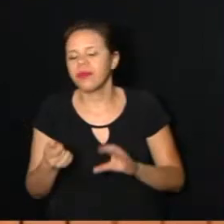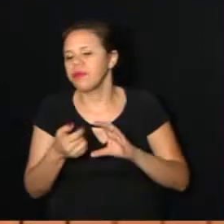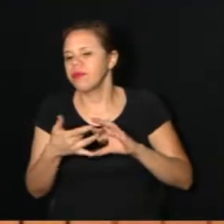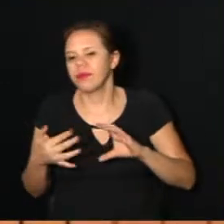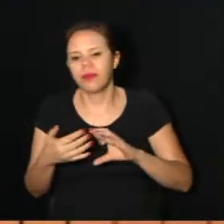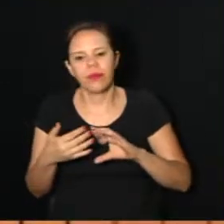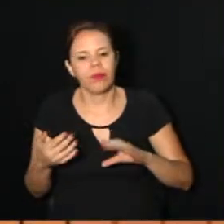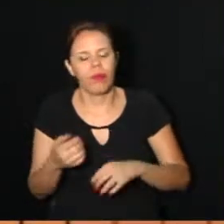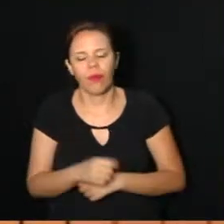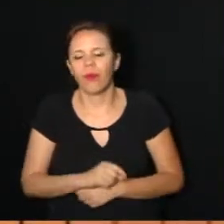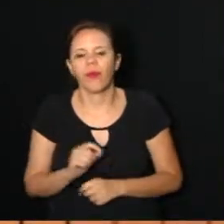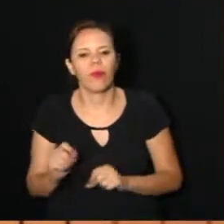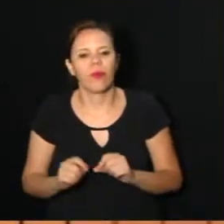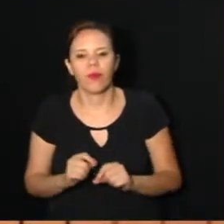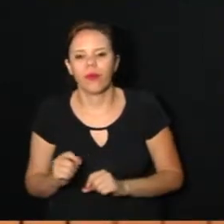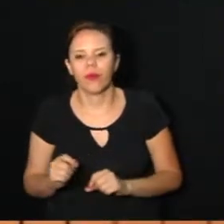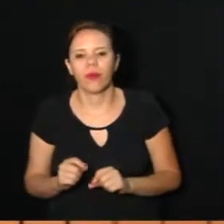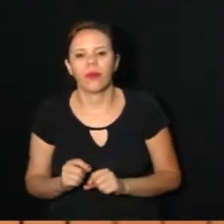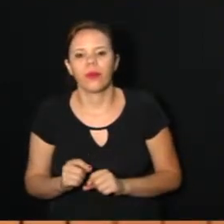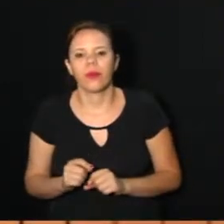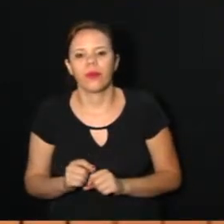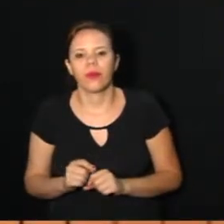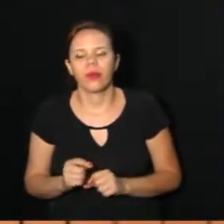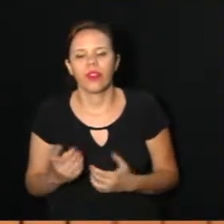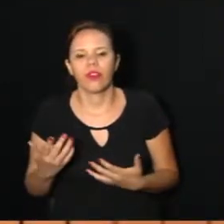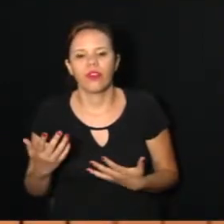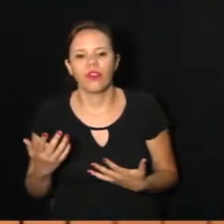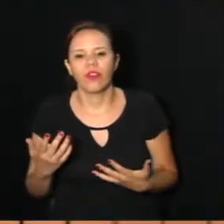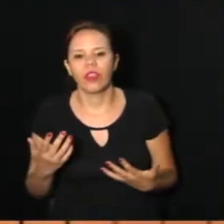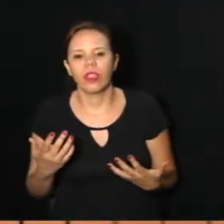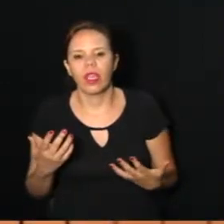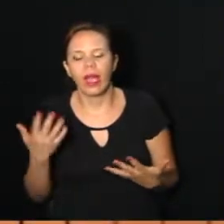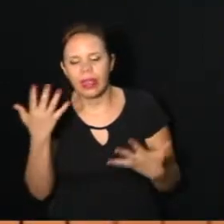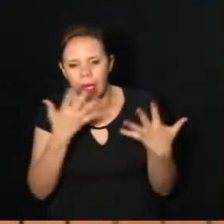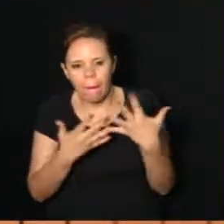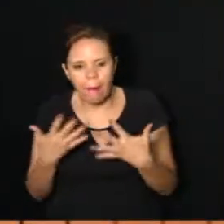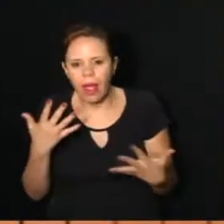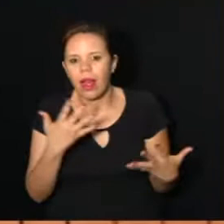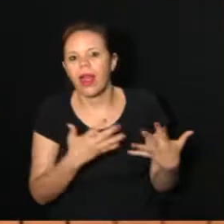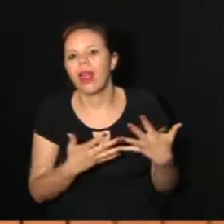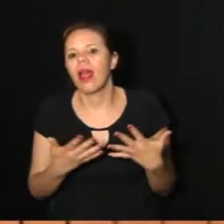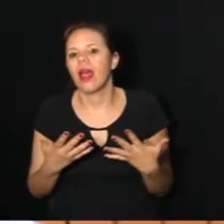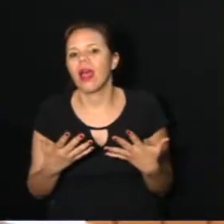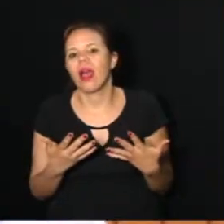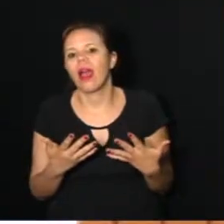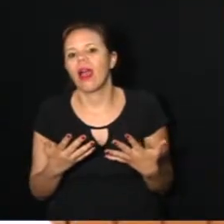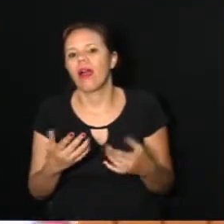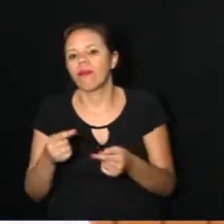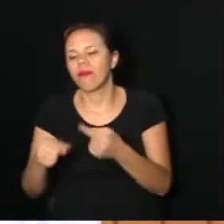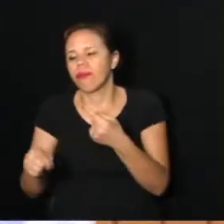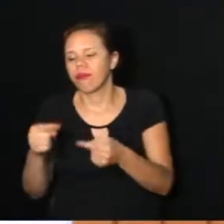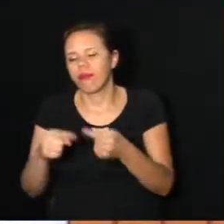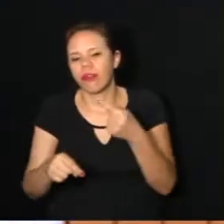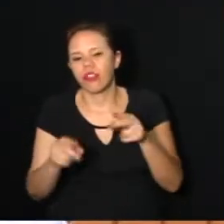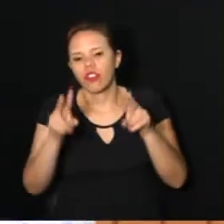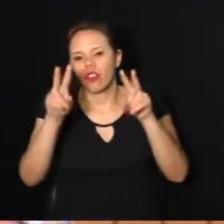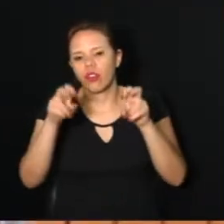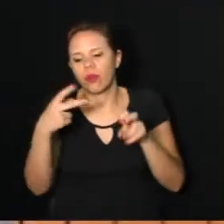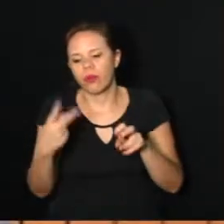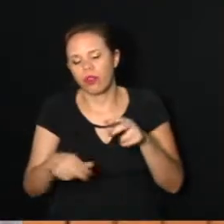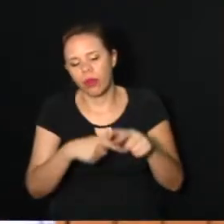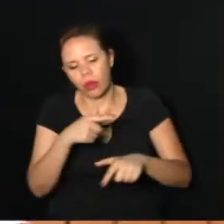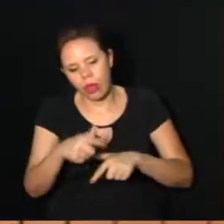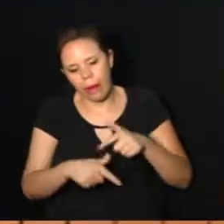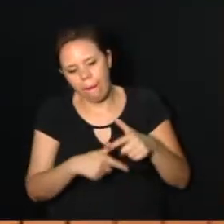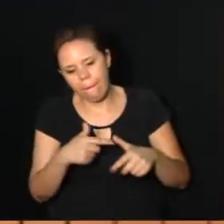característica de perturbar o sossego, de trazer aquela perturbação em razão da sua atividade. Então, essa